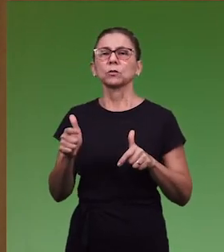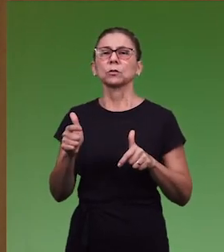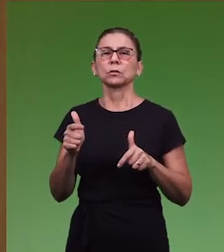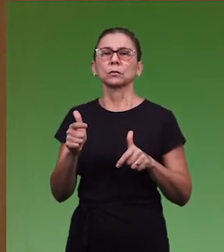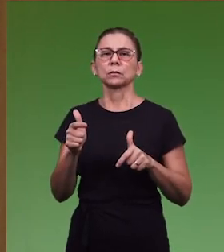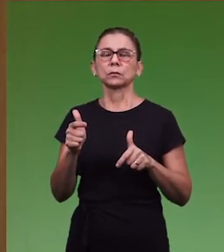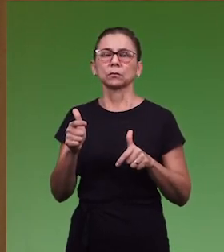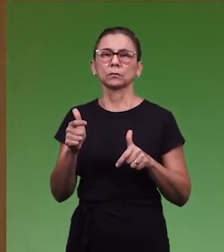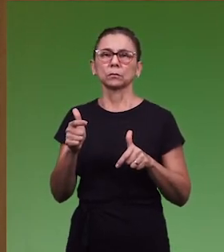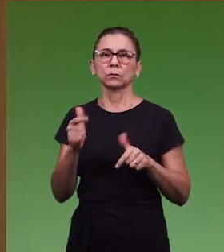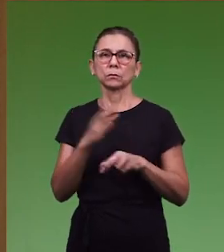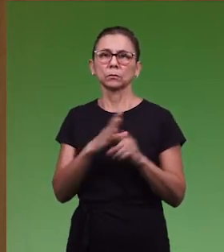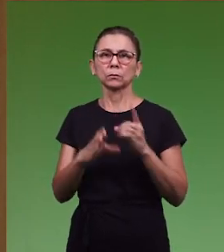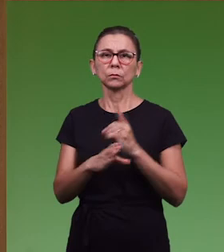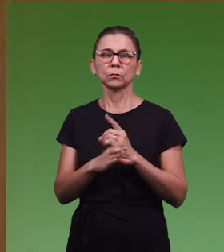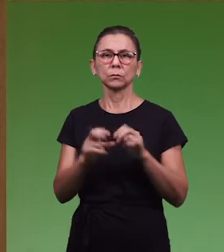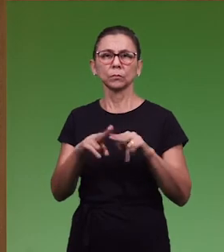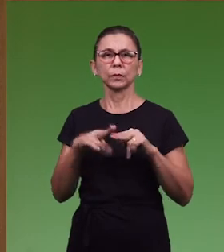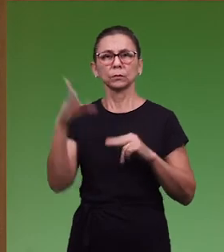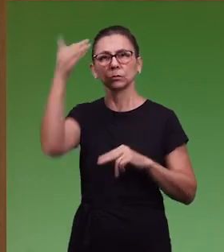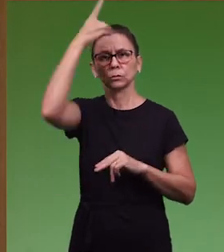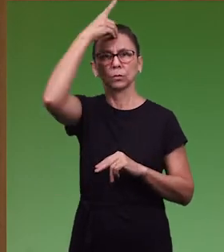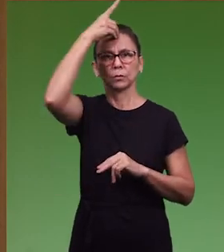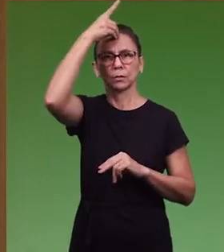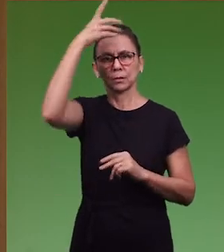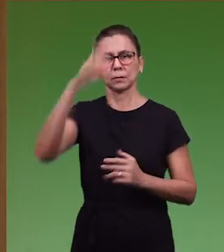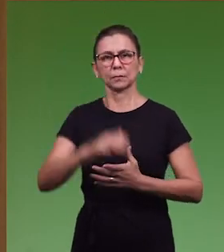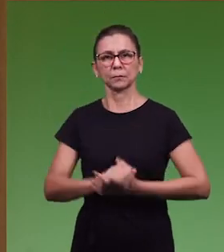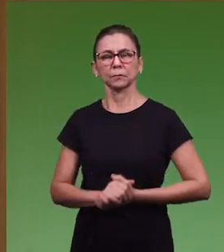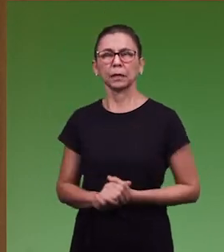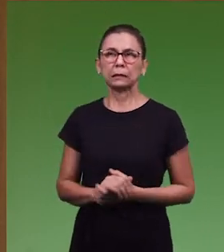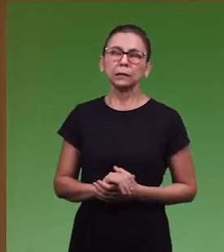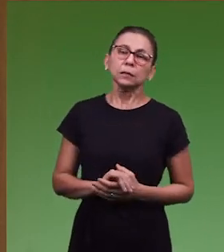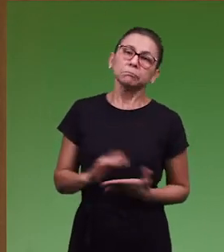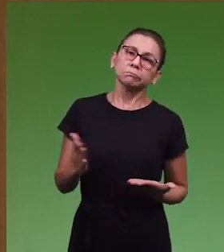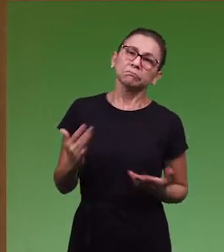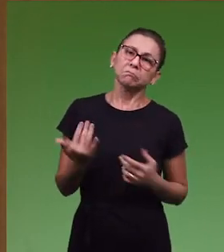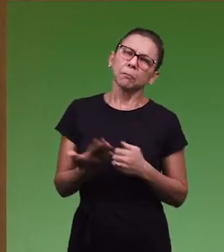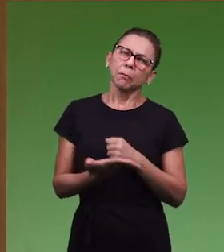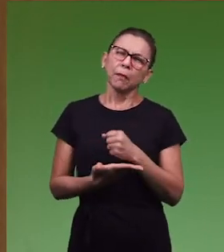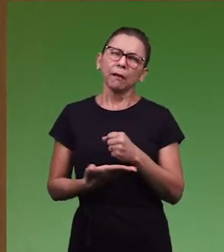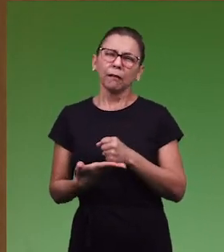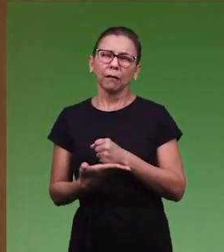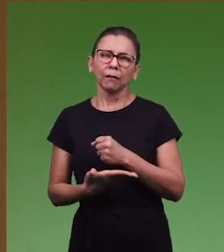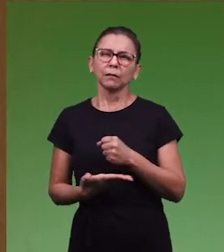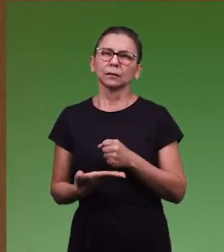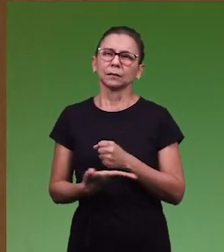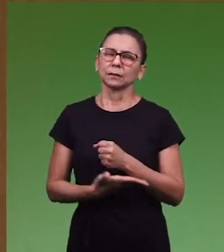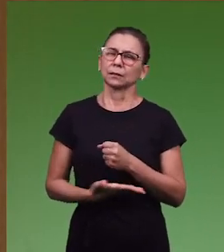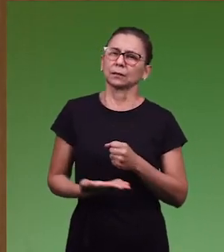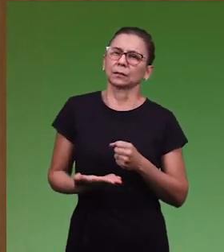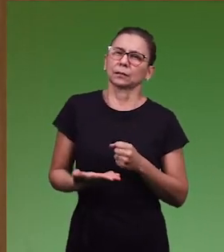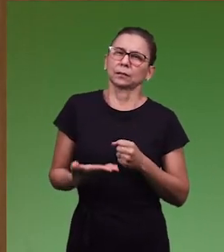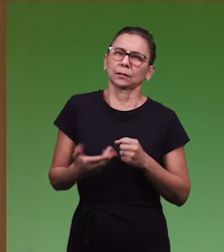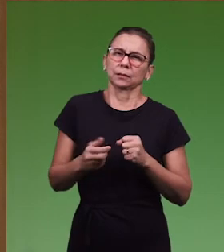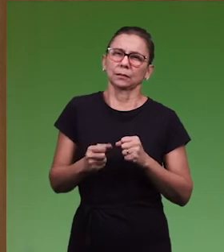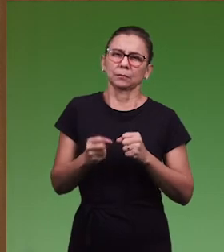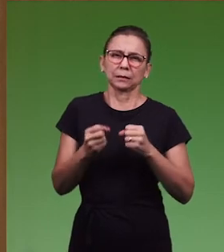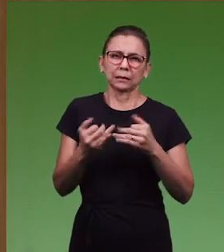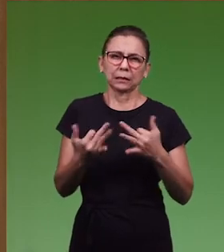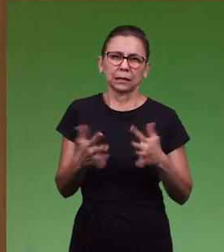por orientação do Senhor. Então, basicamente, eu estou falando de forma assim